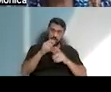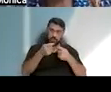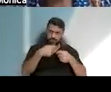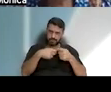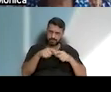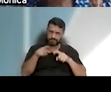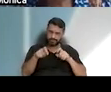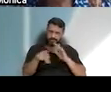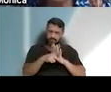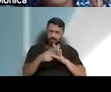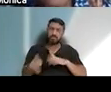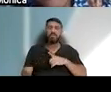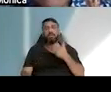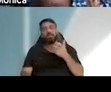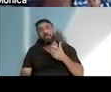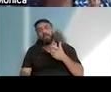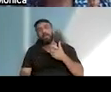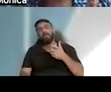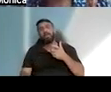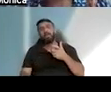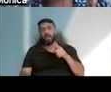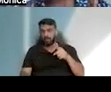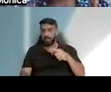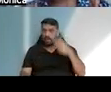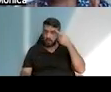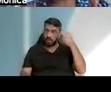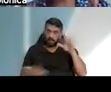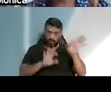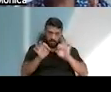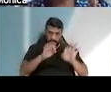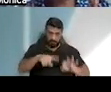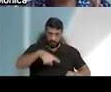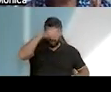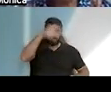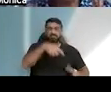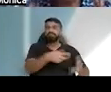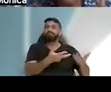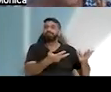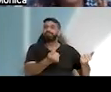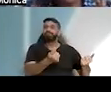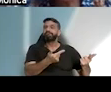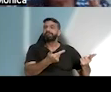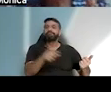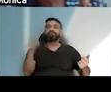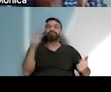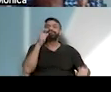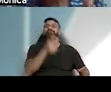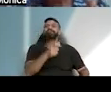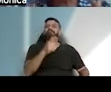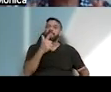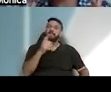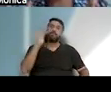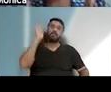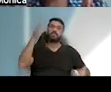se ele vai ter alguma função, porque às vezes a gente pode inventar algum produto que ninguém vai comprar. Bom, talvez no futuro